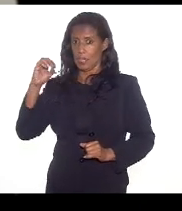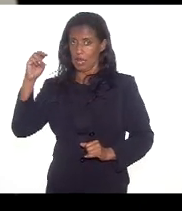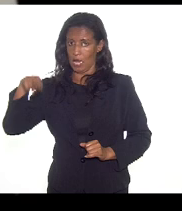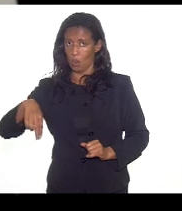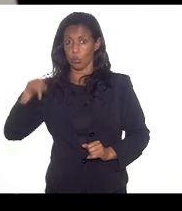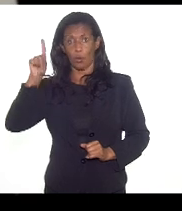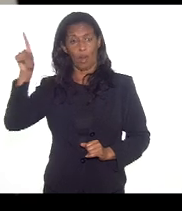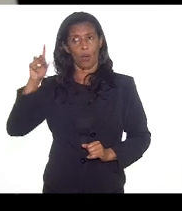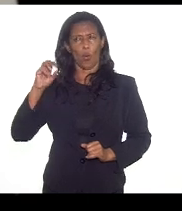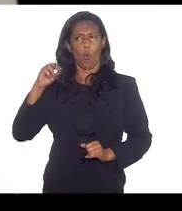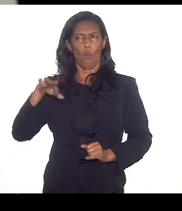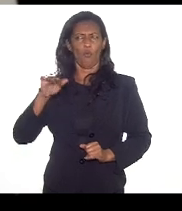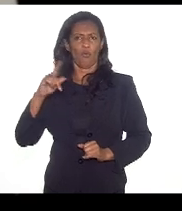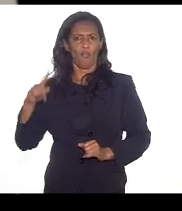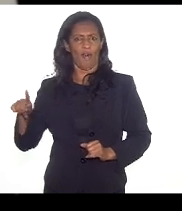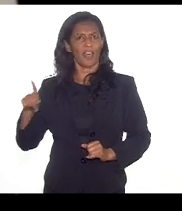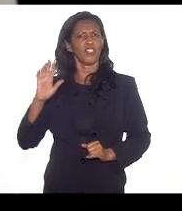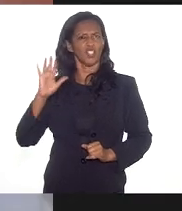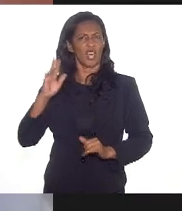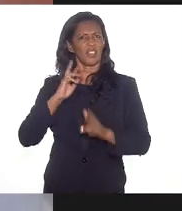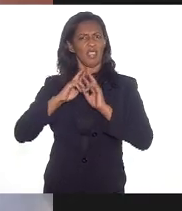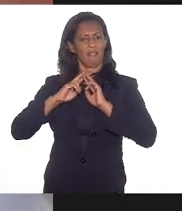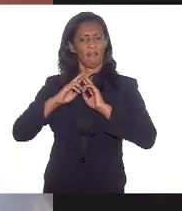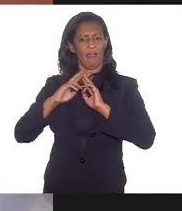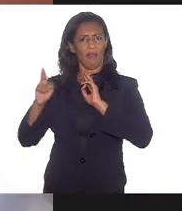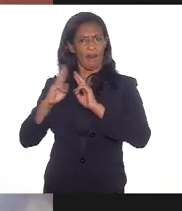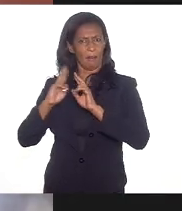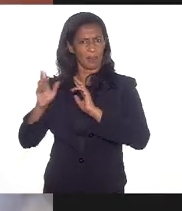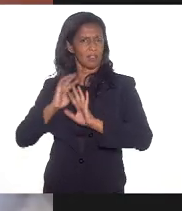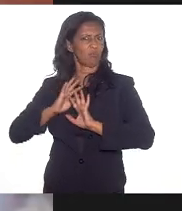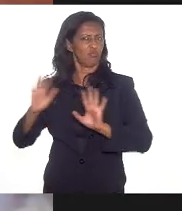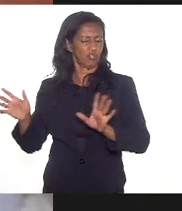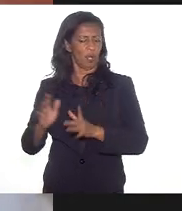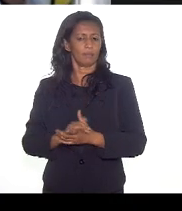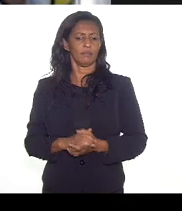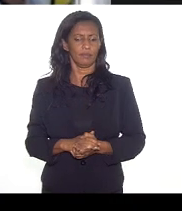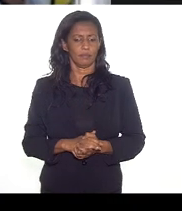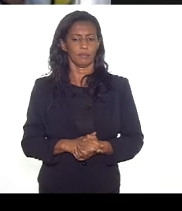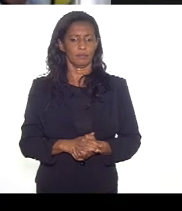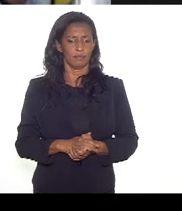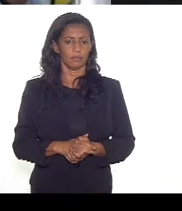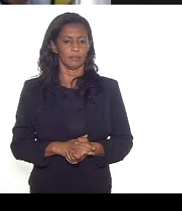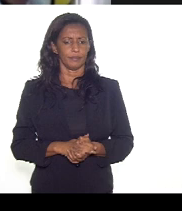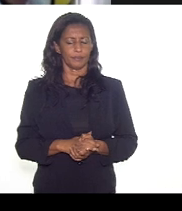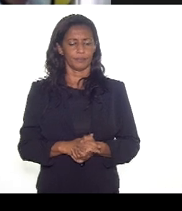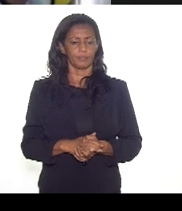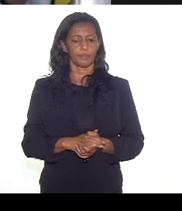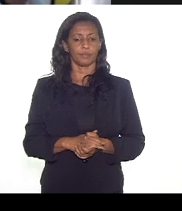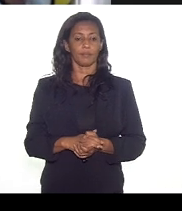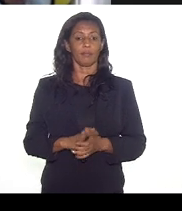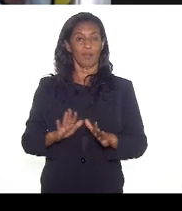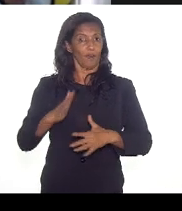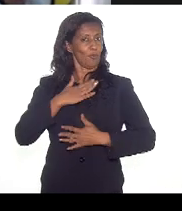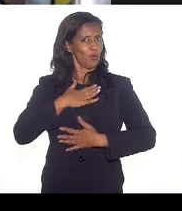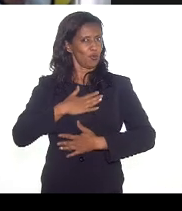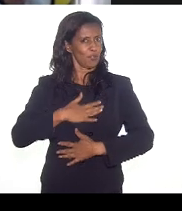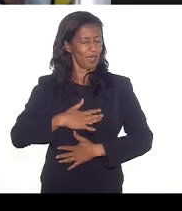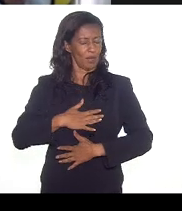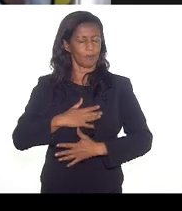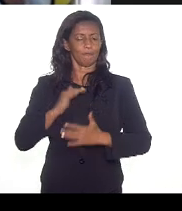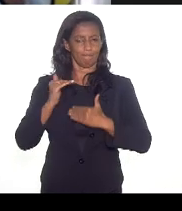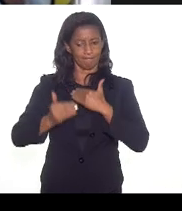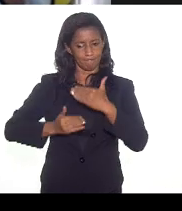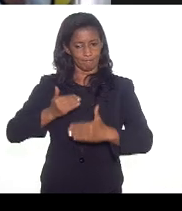tá? Eu acho que vamos ter okay. que ir para o Supremo mesmo. Tá, mas vamos com calma. Obrigada,